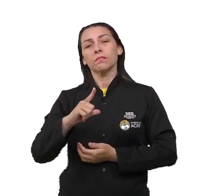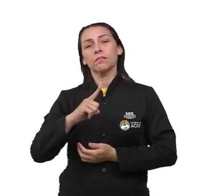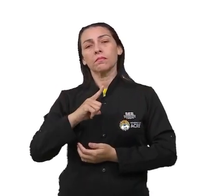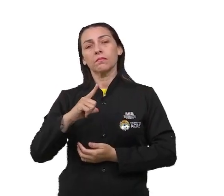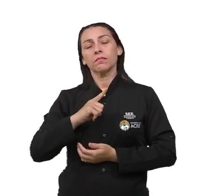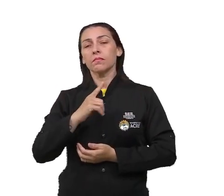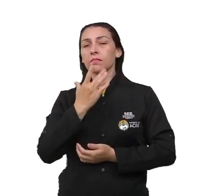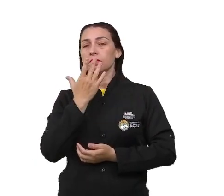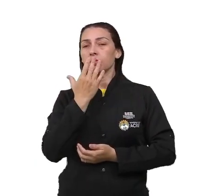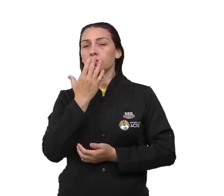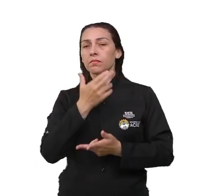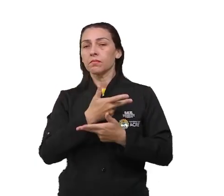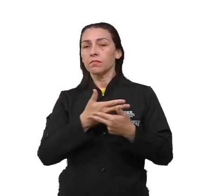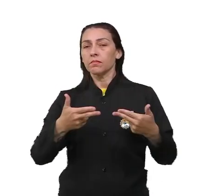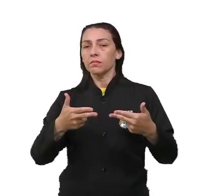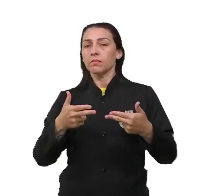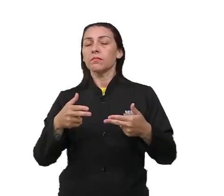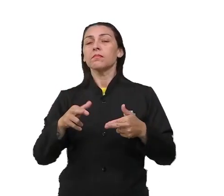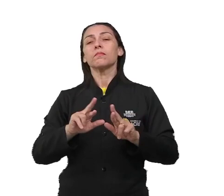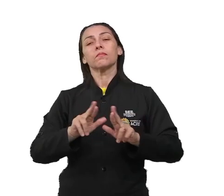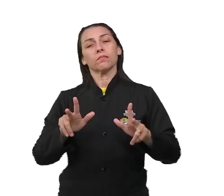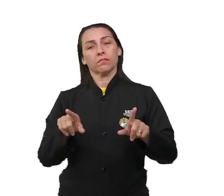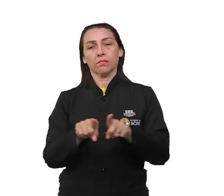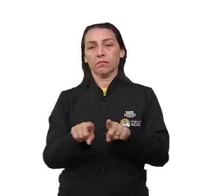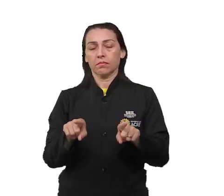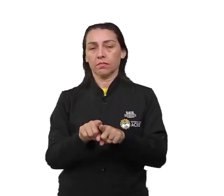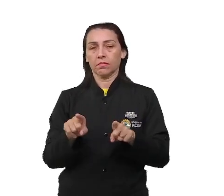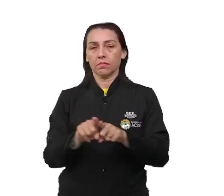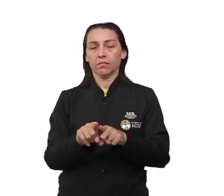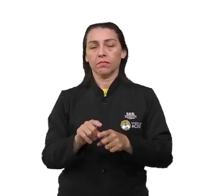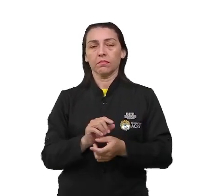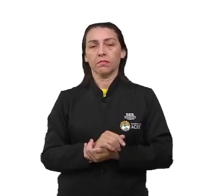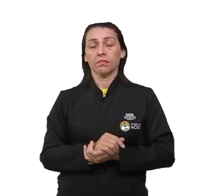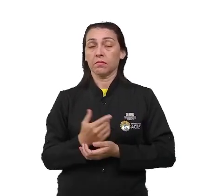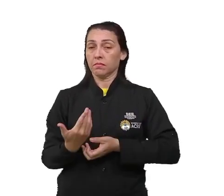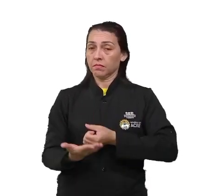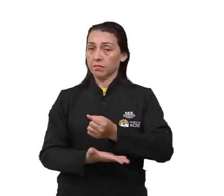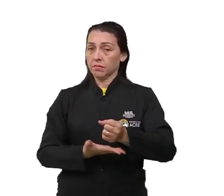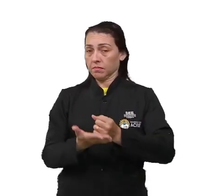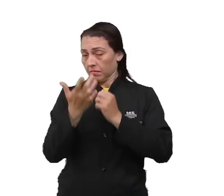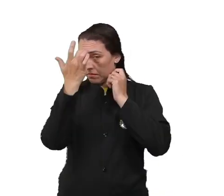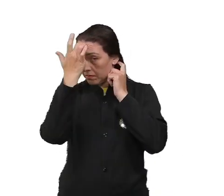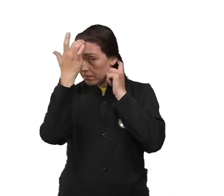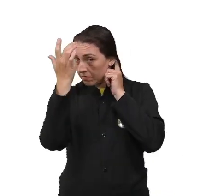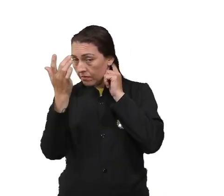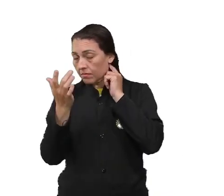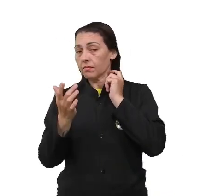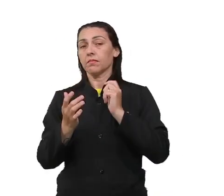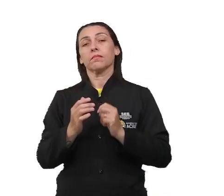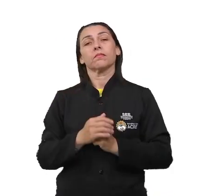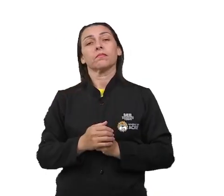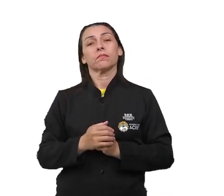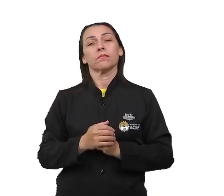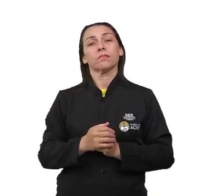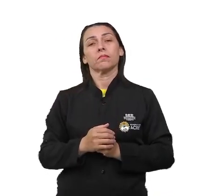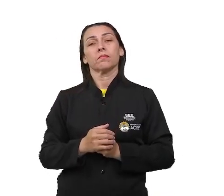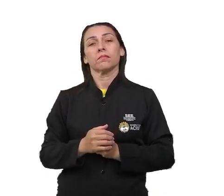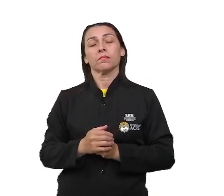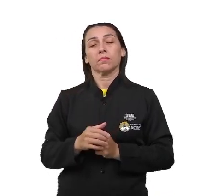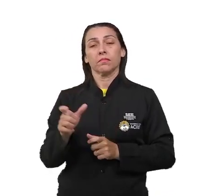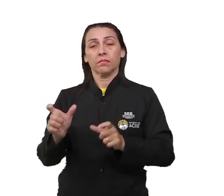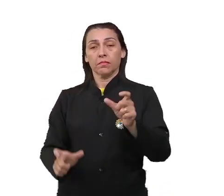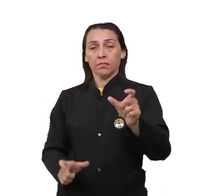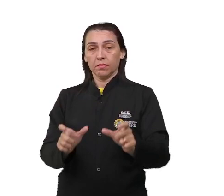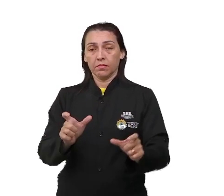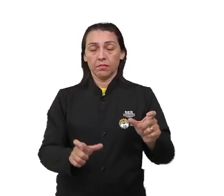umas cores diferentes também, vocês podem observar, que ela basicamente facilita a condução entre os jogadores